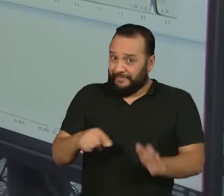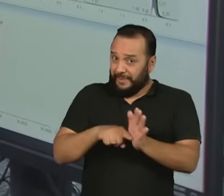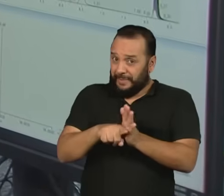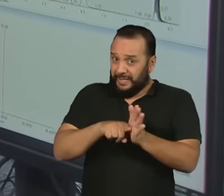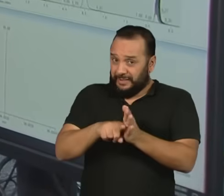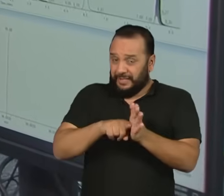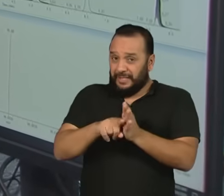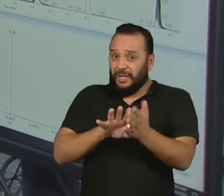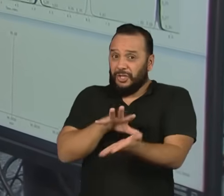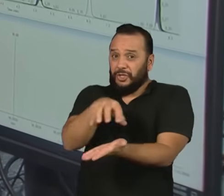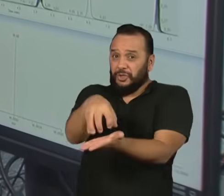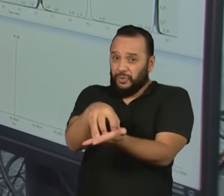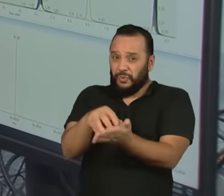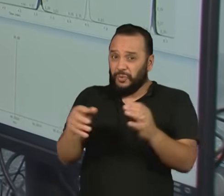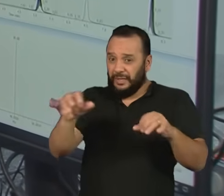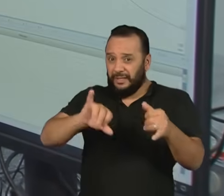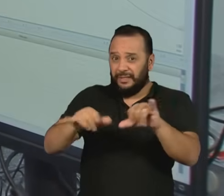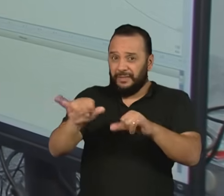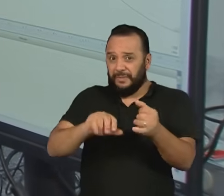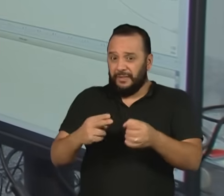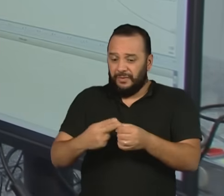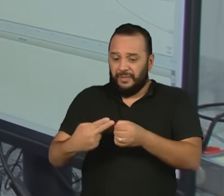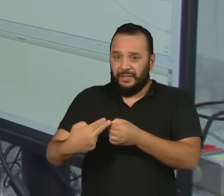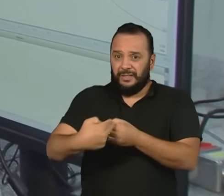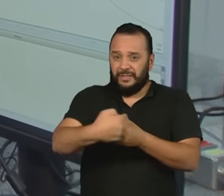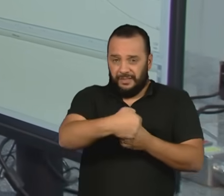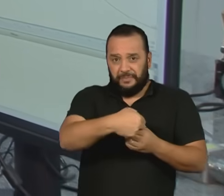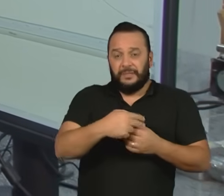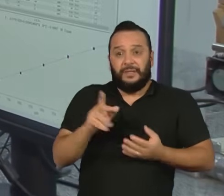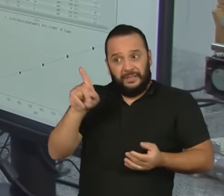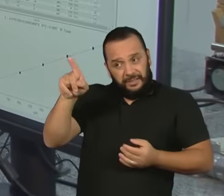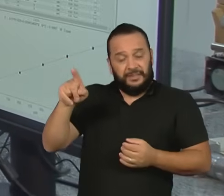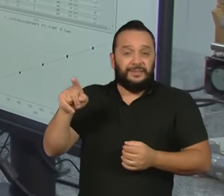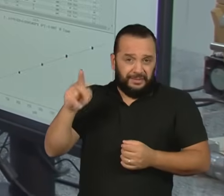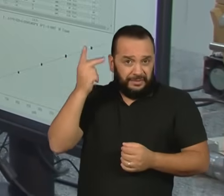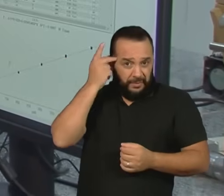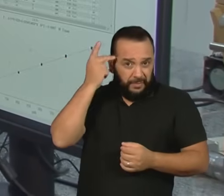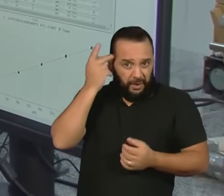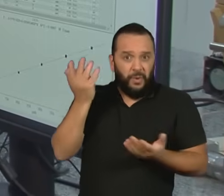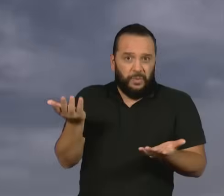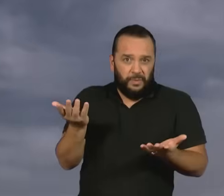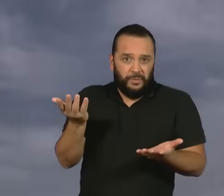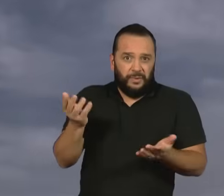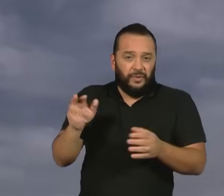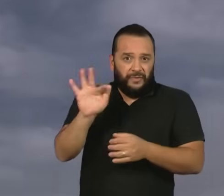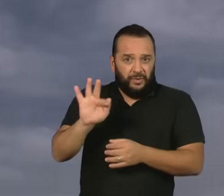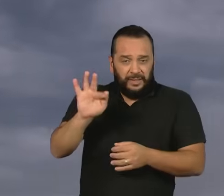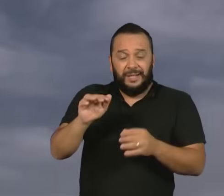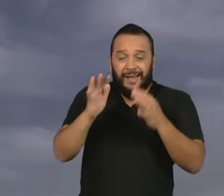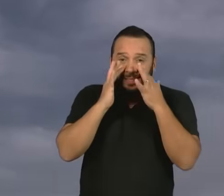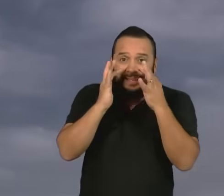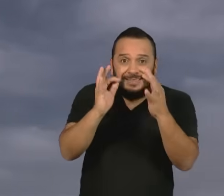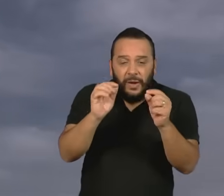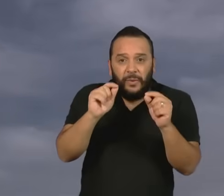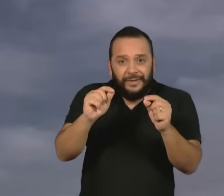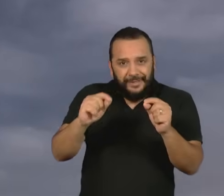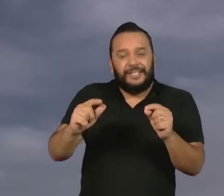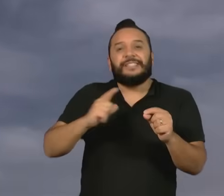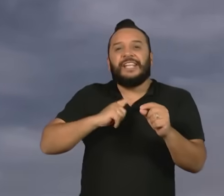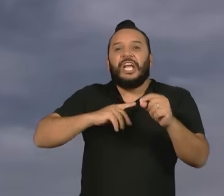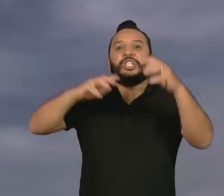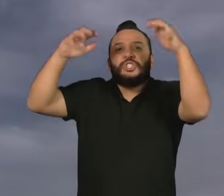Um estudo do Instituto de Química da Unicamp, no interior paulista, acende mais um alerta. O veneno também está